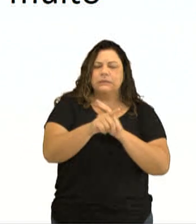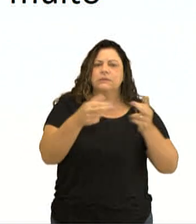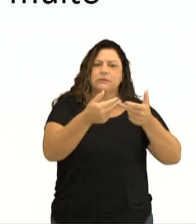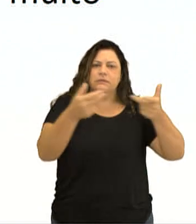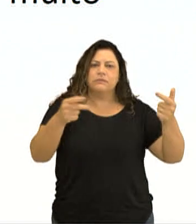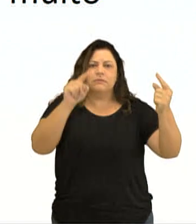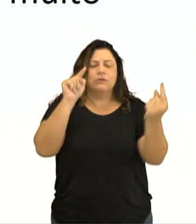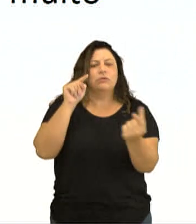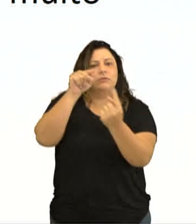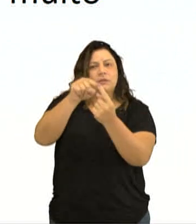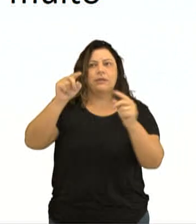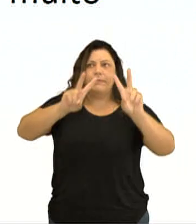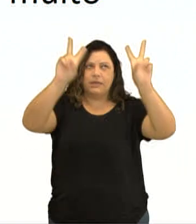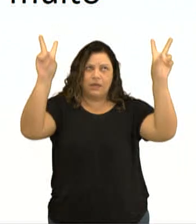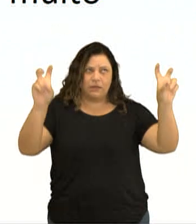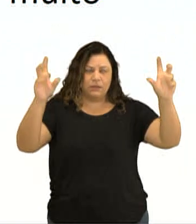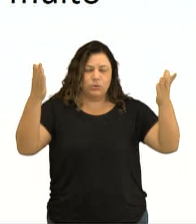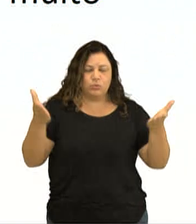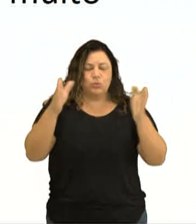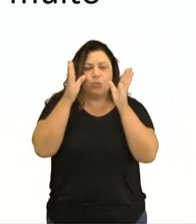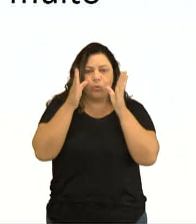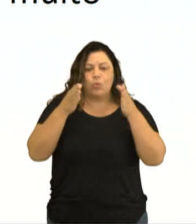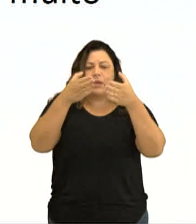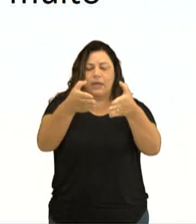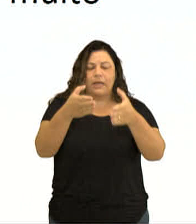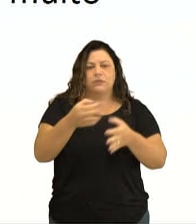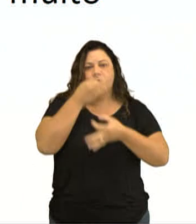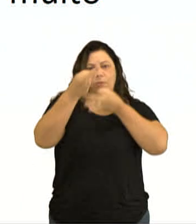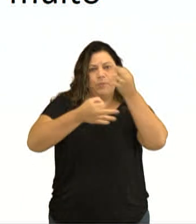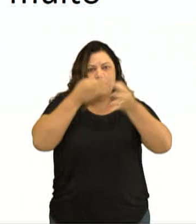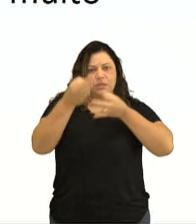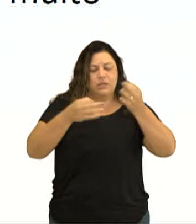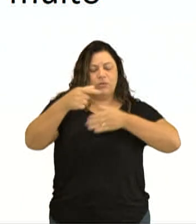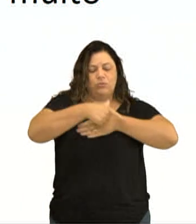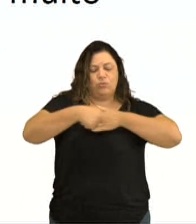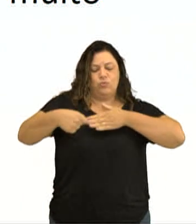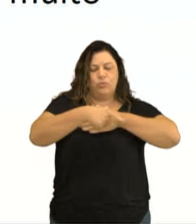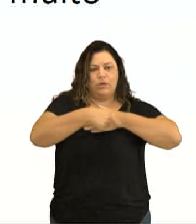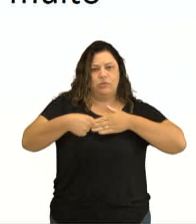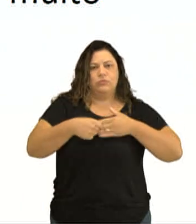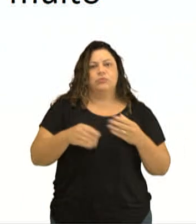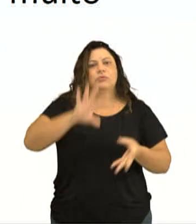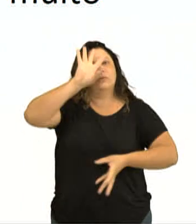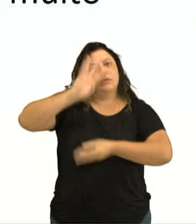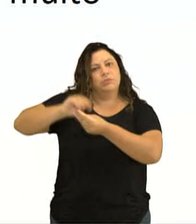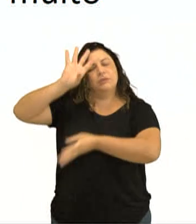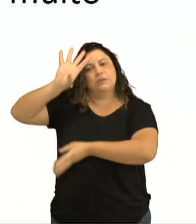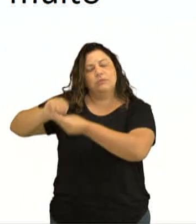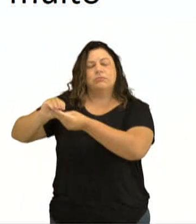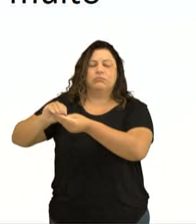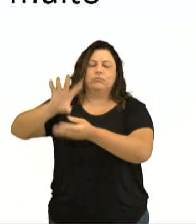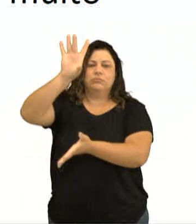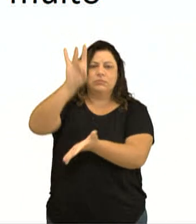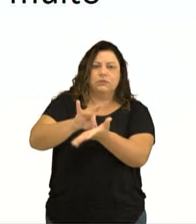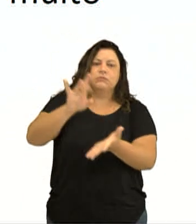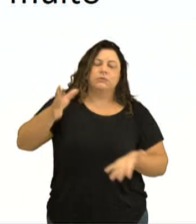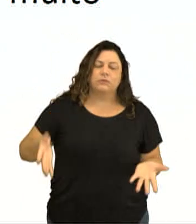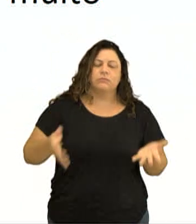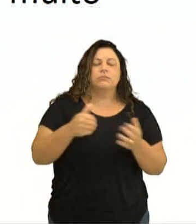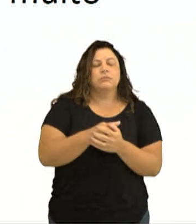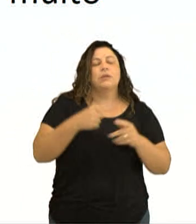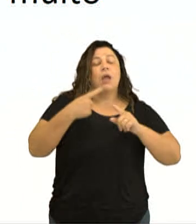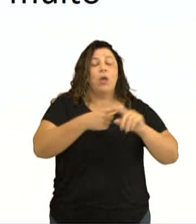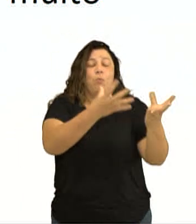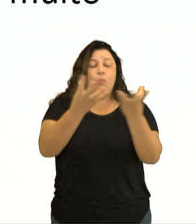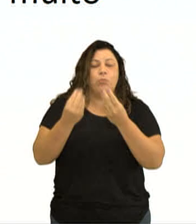determinado assunto, focadas pela opinião do autor e geralmente apresenta conclusões originais, sendo muito